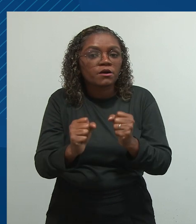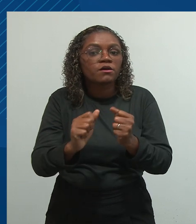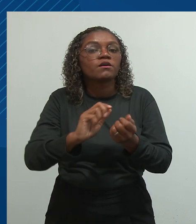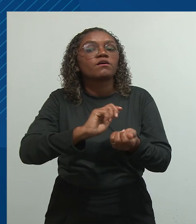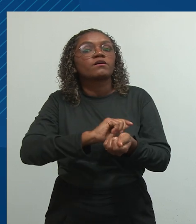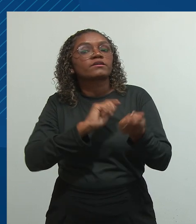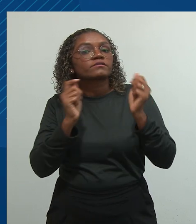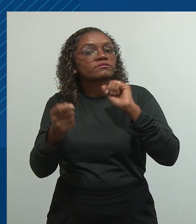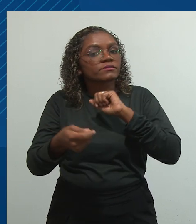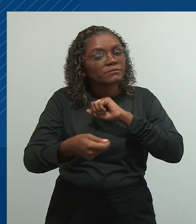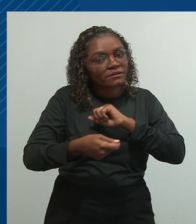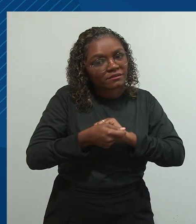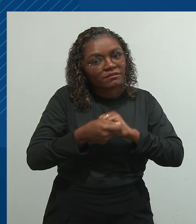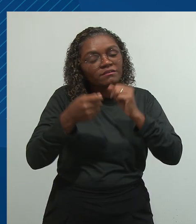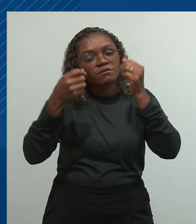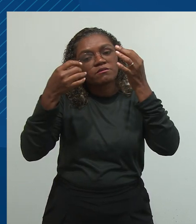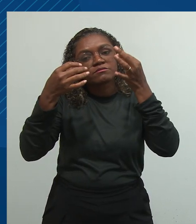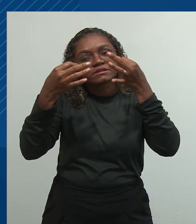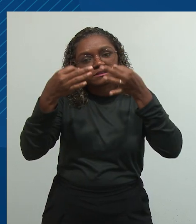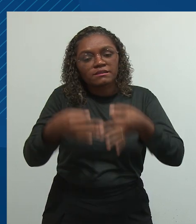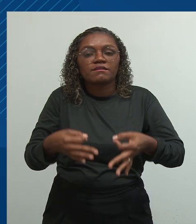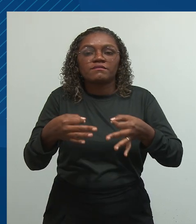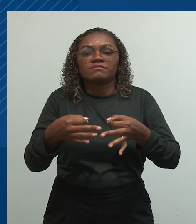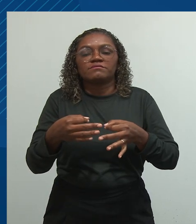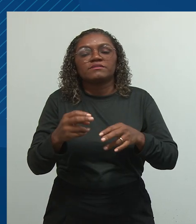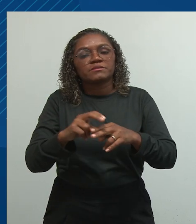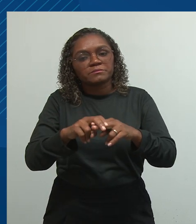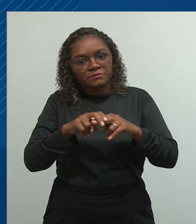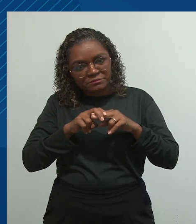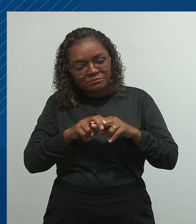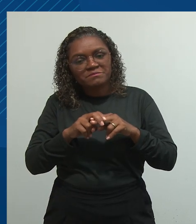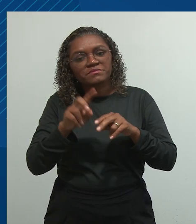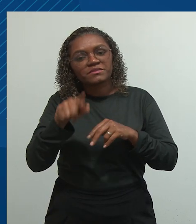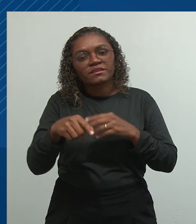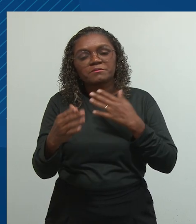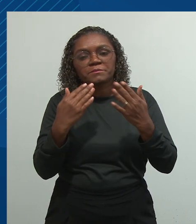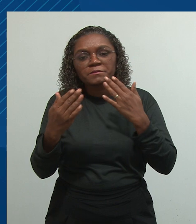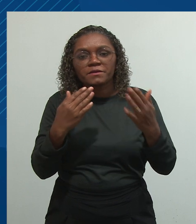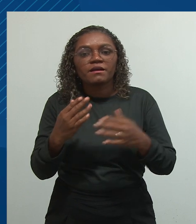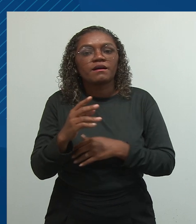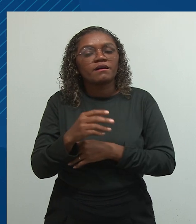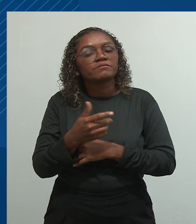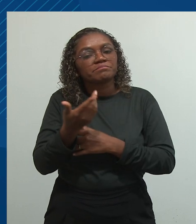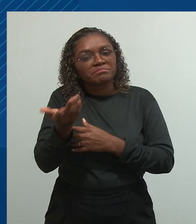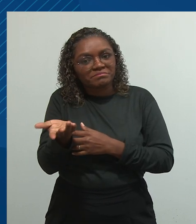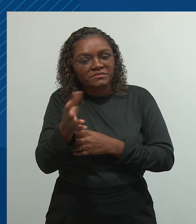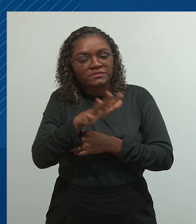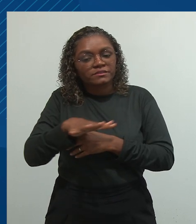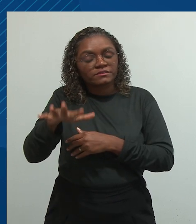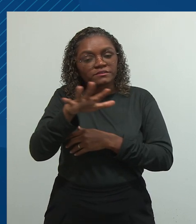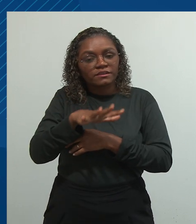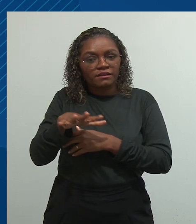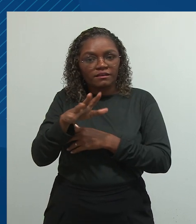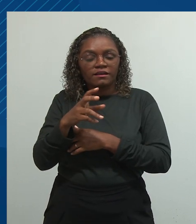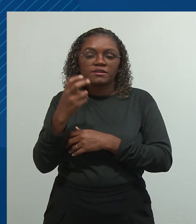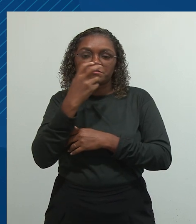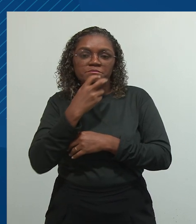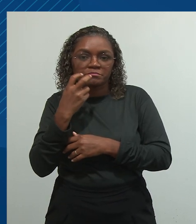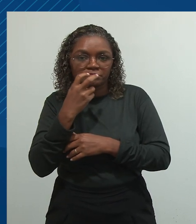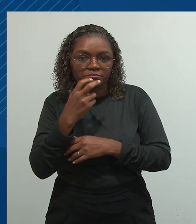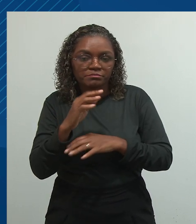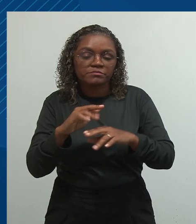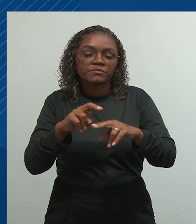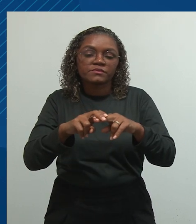pode passar por essa filtragem. Então, assim, é um debate longo, né, dentro do campo da história oral. E aí cada